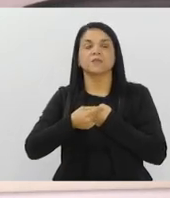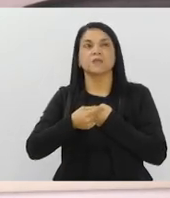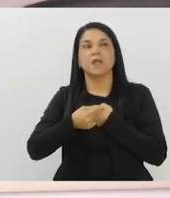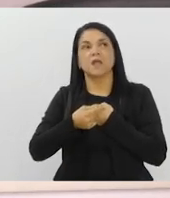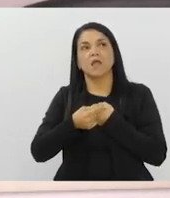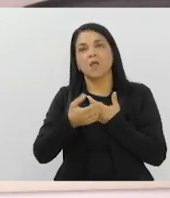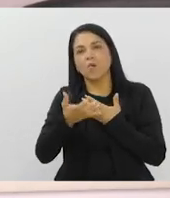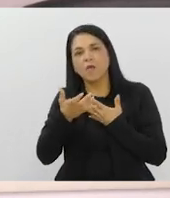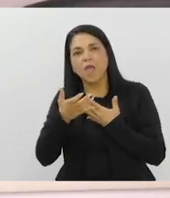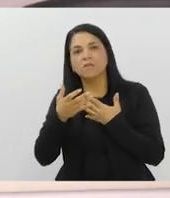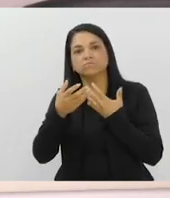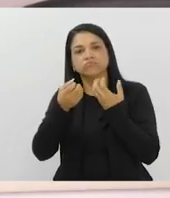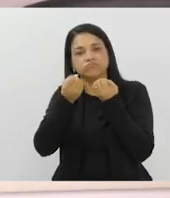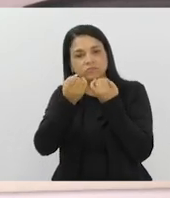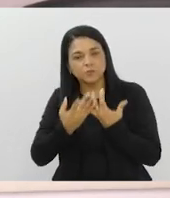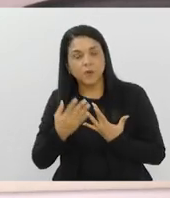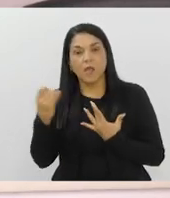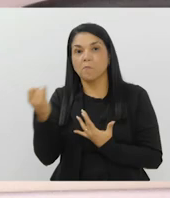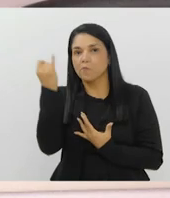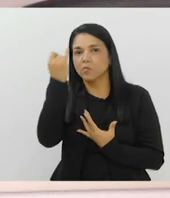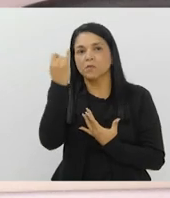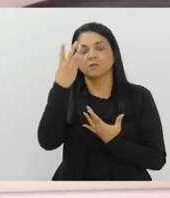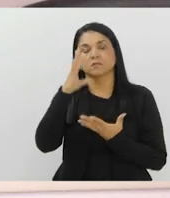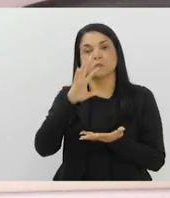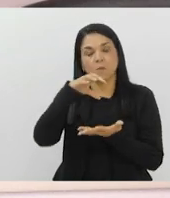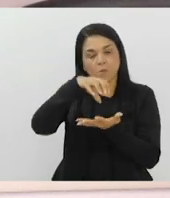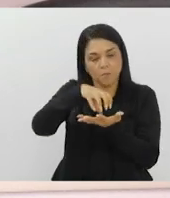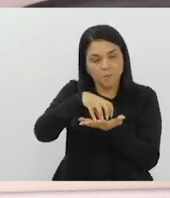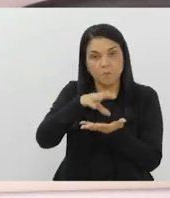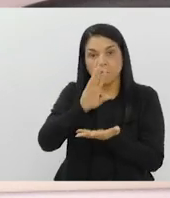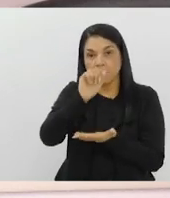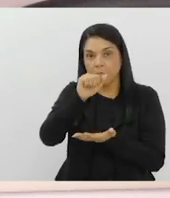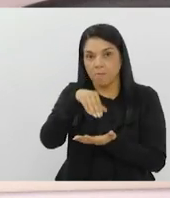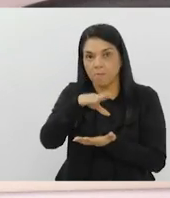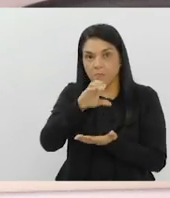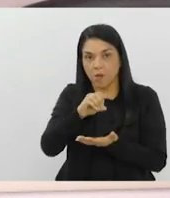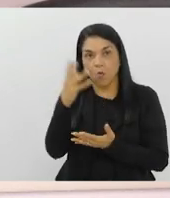a importância desses bancos de leite, como já foi dito aqui,